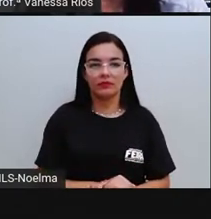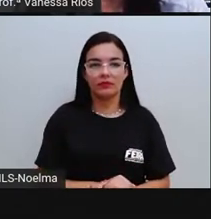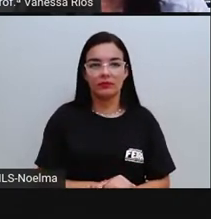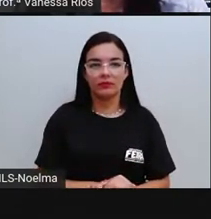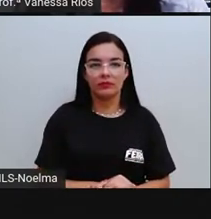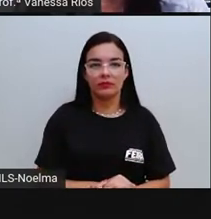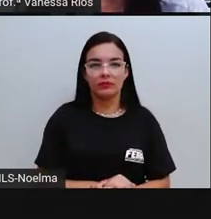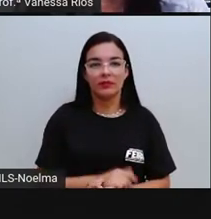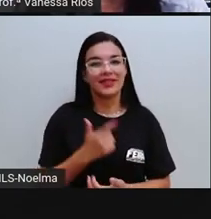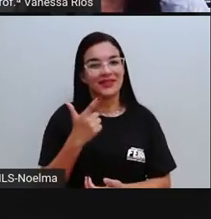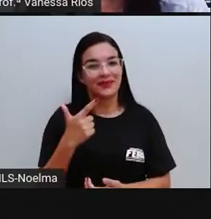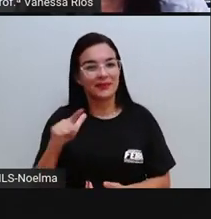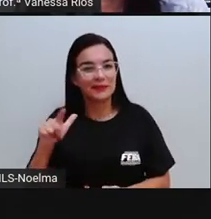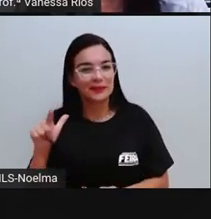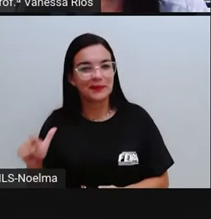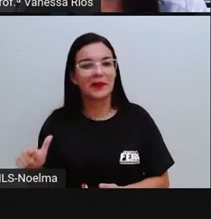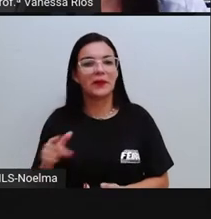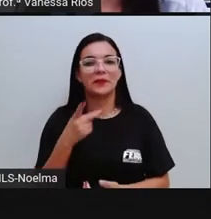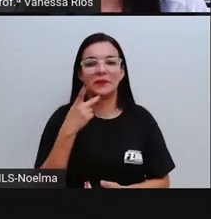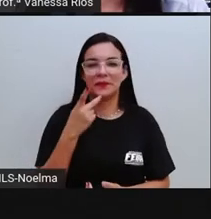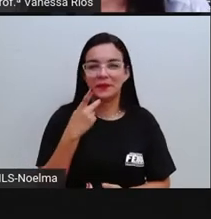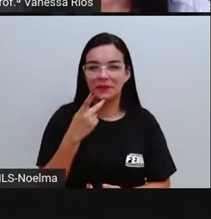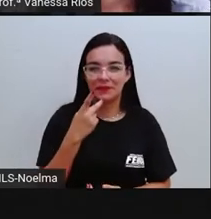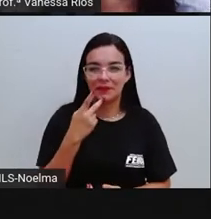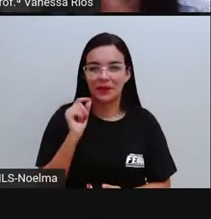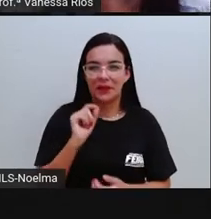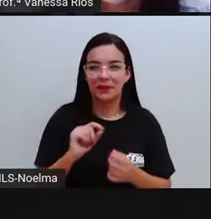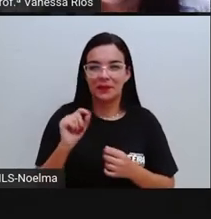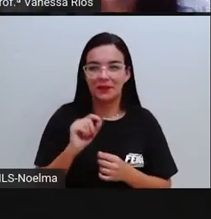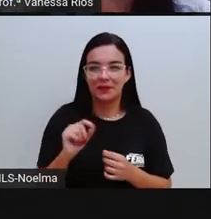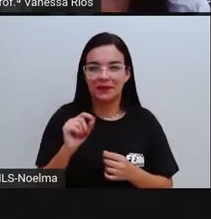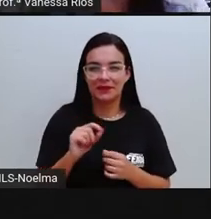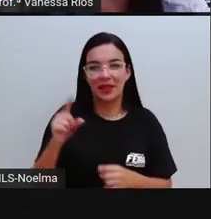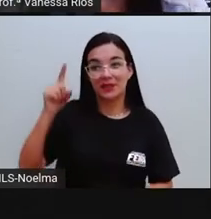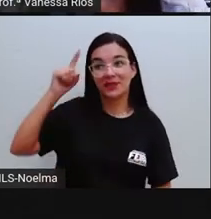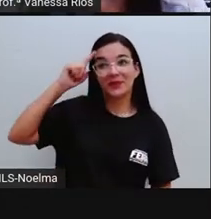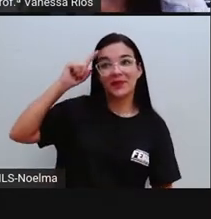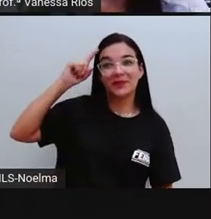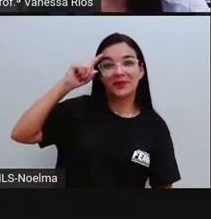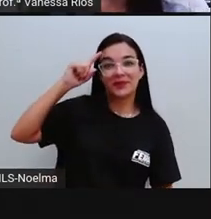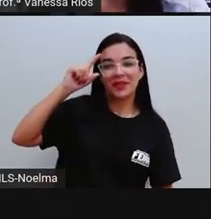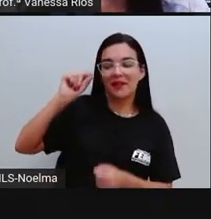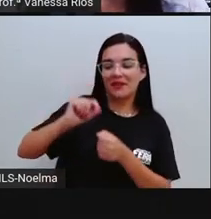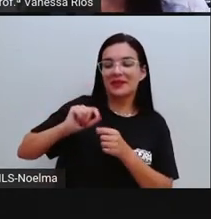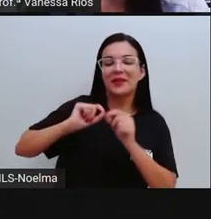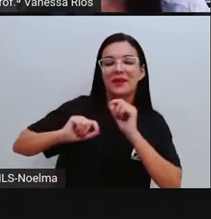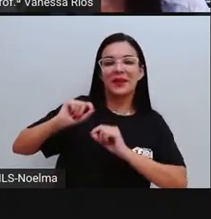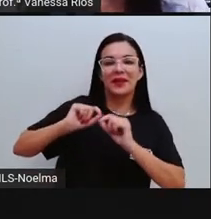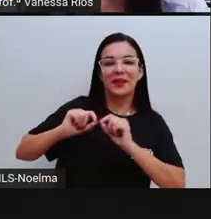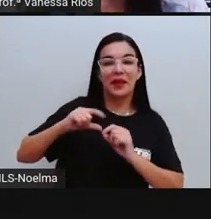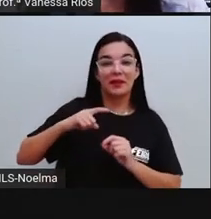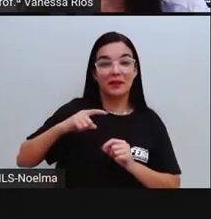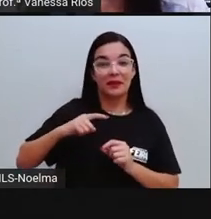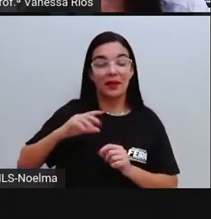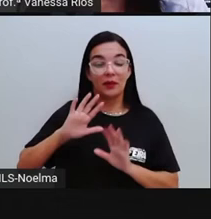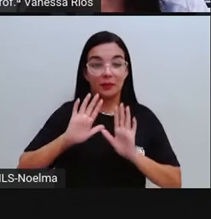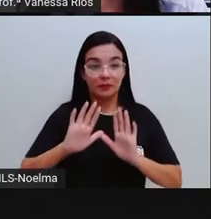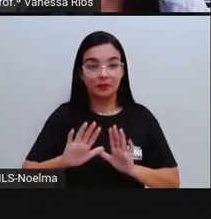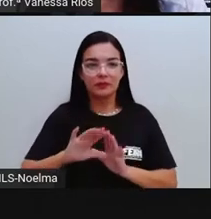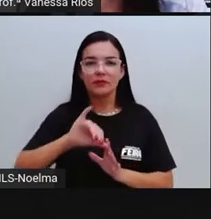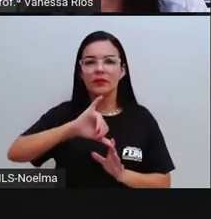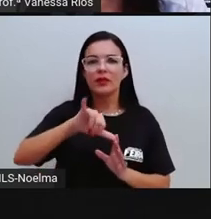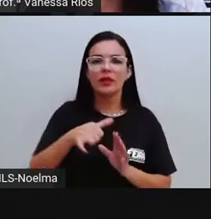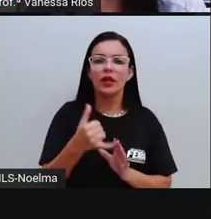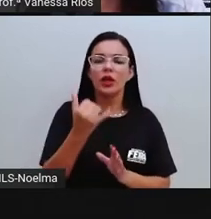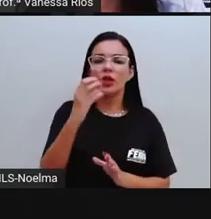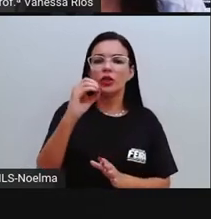E aí, novamente, a Prof volta para as atividades da rotina. E aí, assim, se a gente falar, olha só,